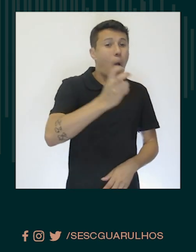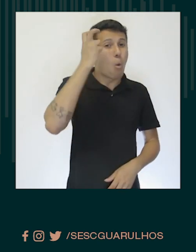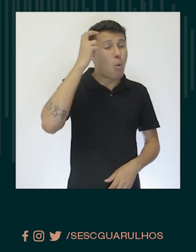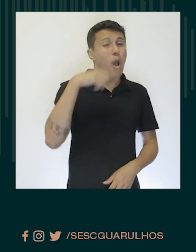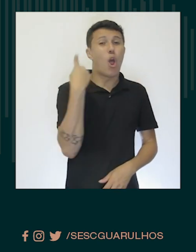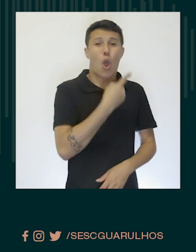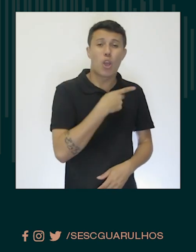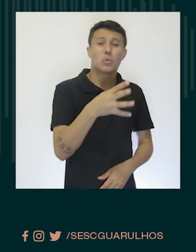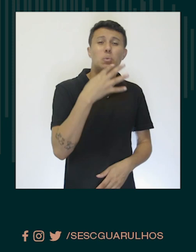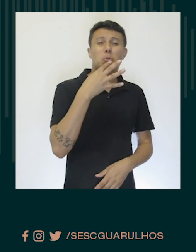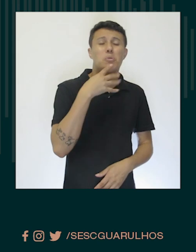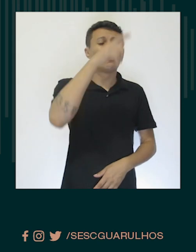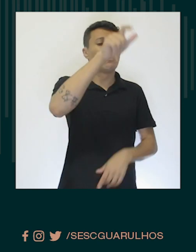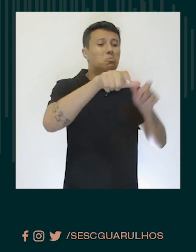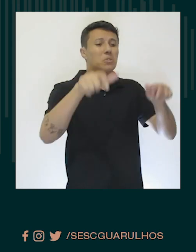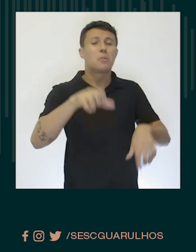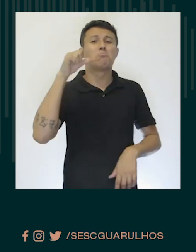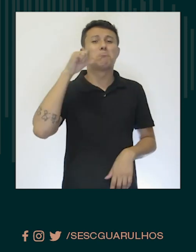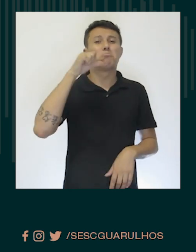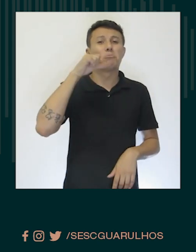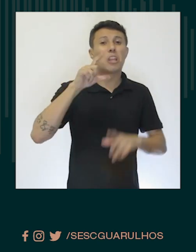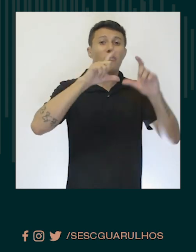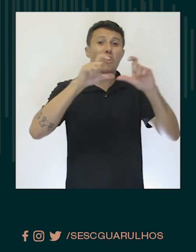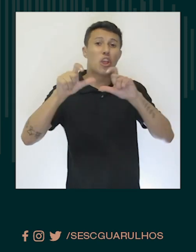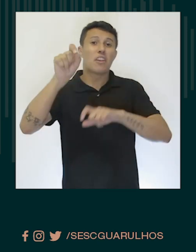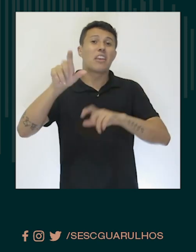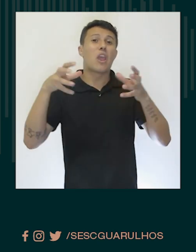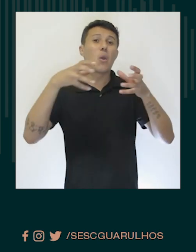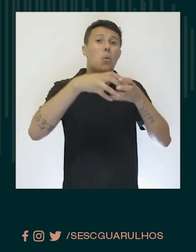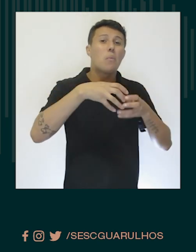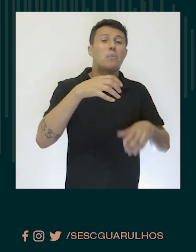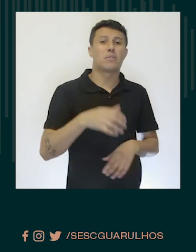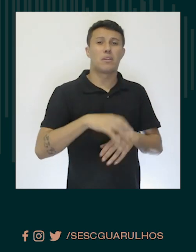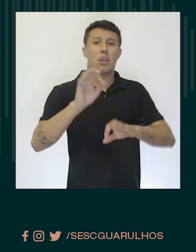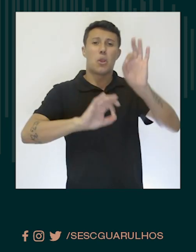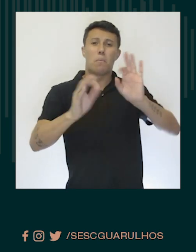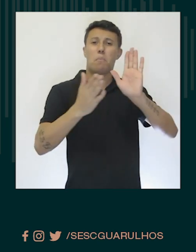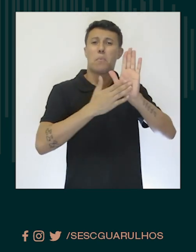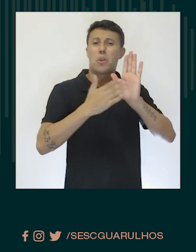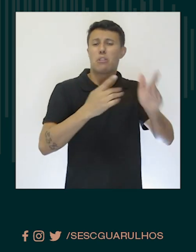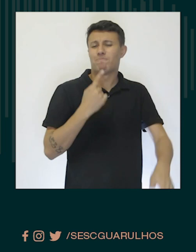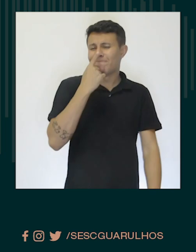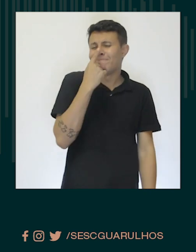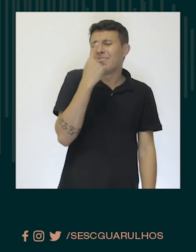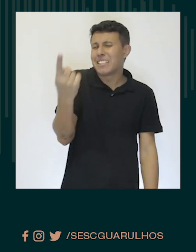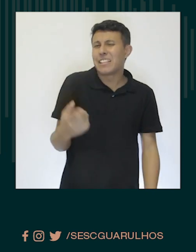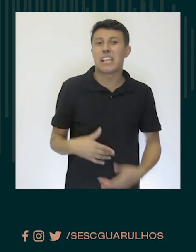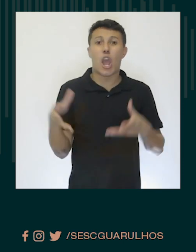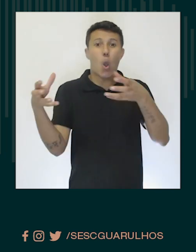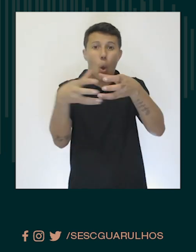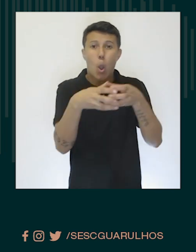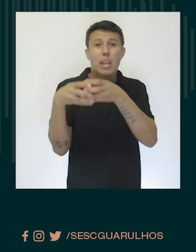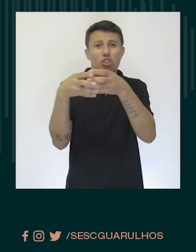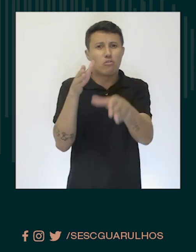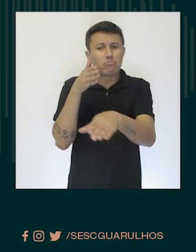mulheres fotógrafas aí de Guarulhos, Projeto Essência. Entra por esses coletivos que aí, mano, vai abrir um fio